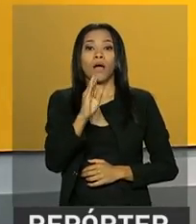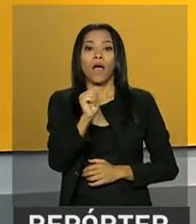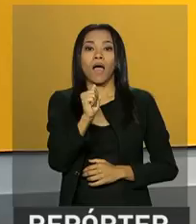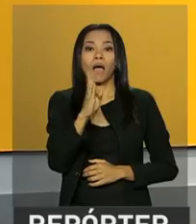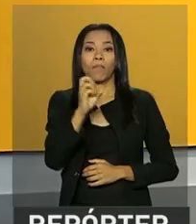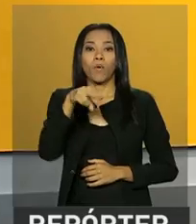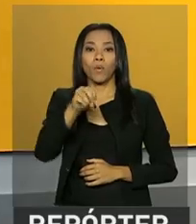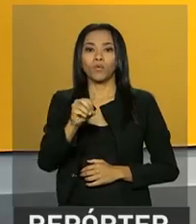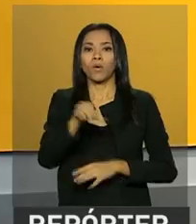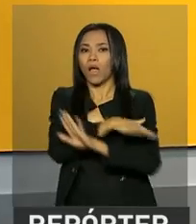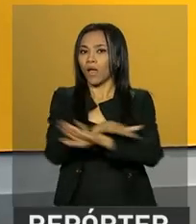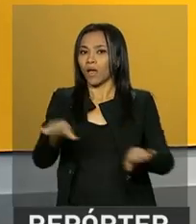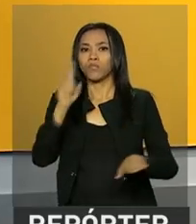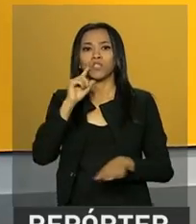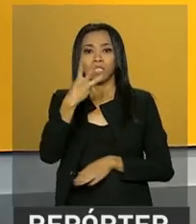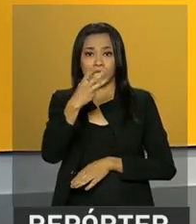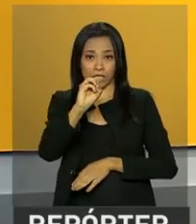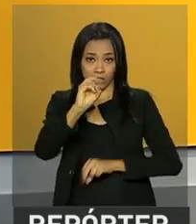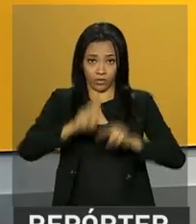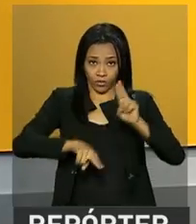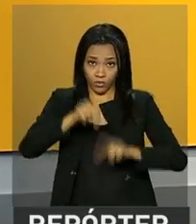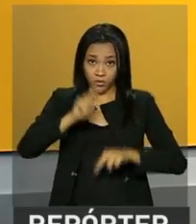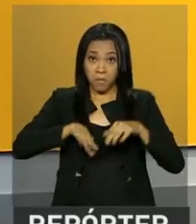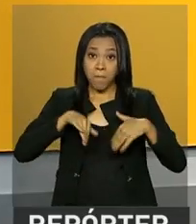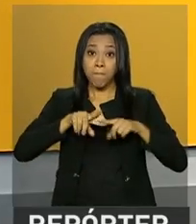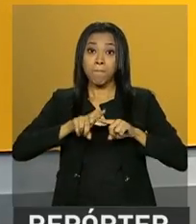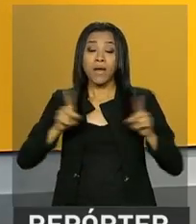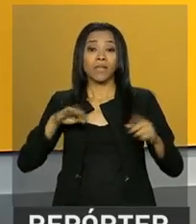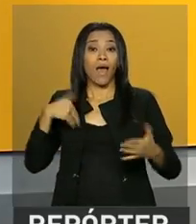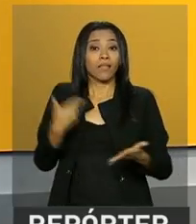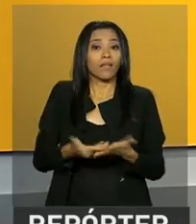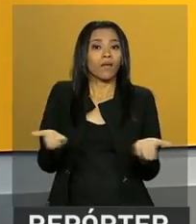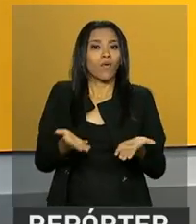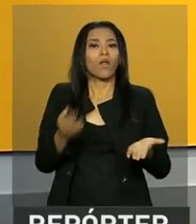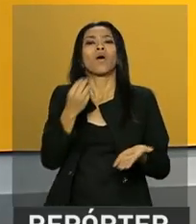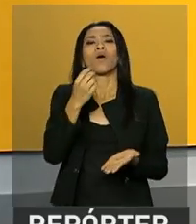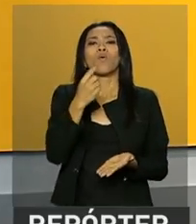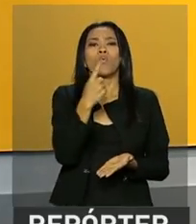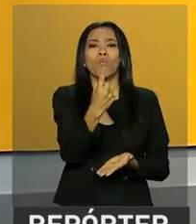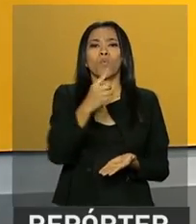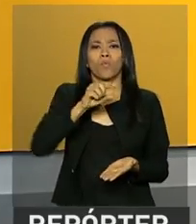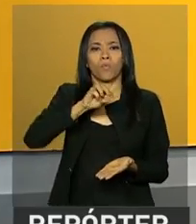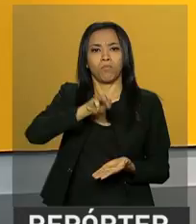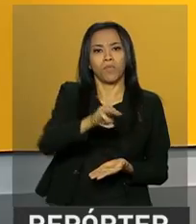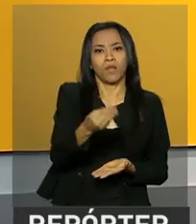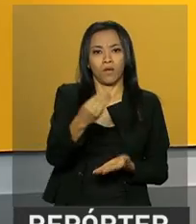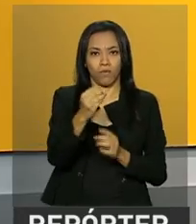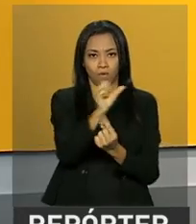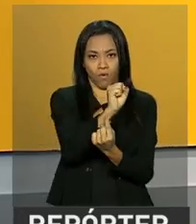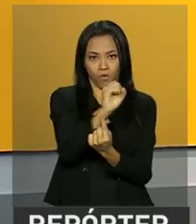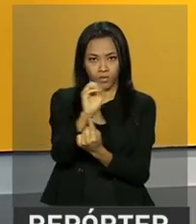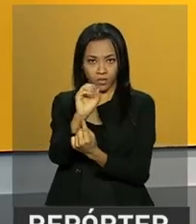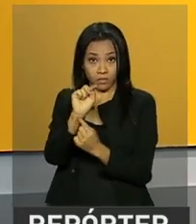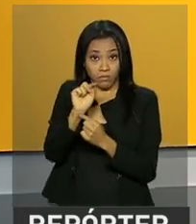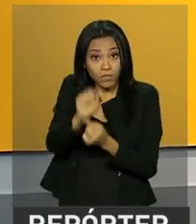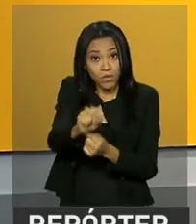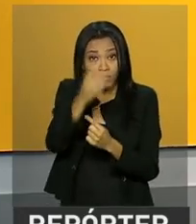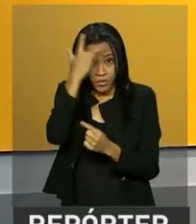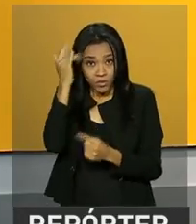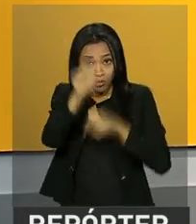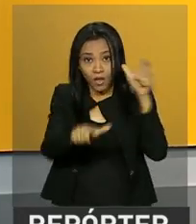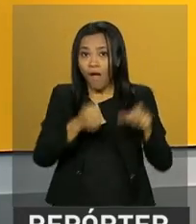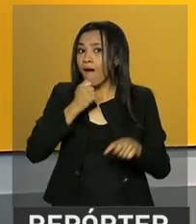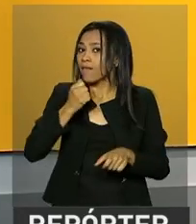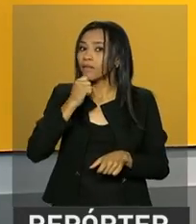termina no próximo dia 30 de junho mas até agora mais de 1 milhão e 800 mil trabalhadores ainda não retiraram